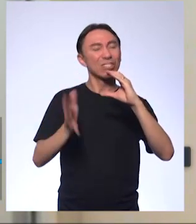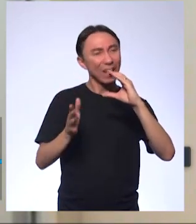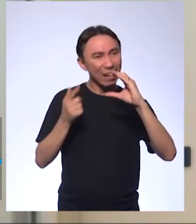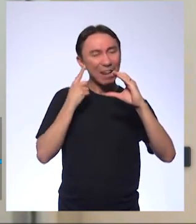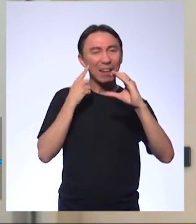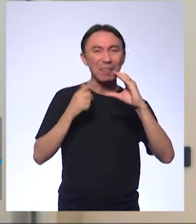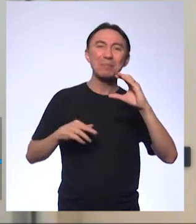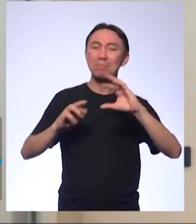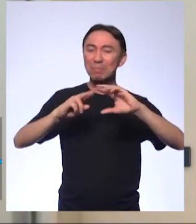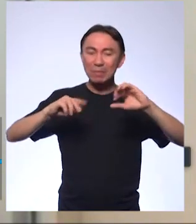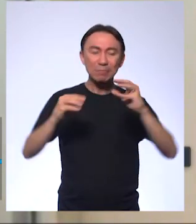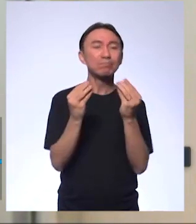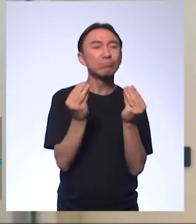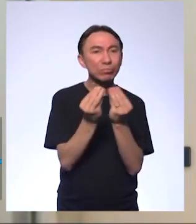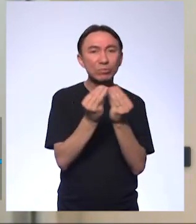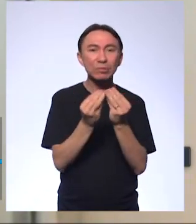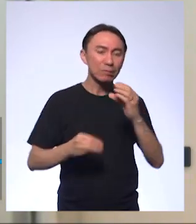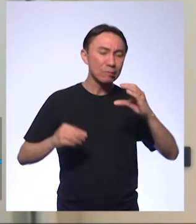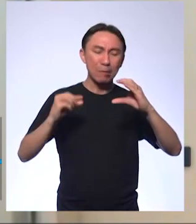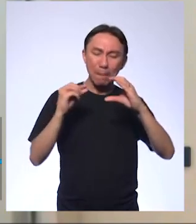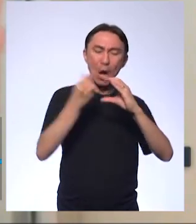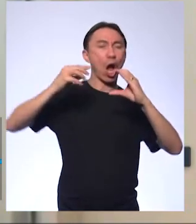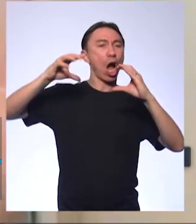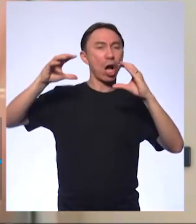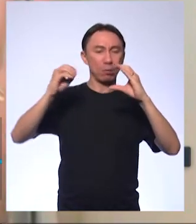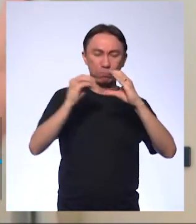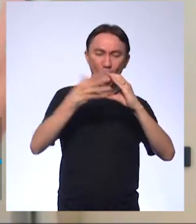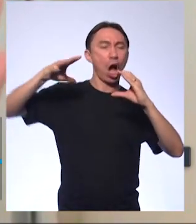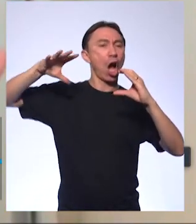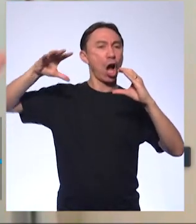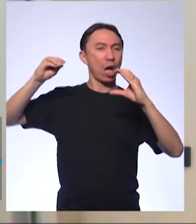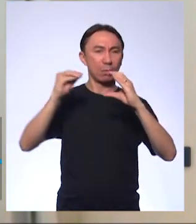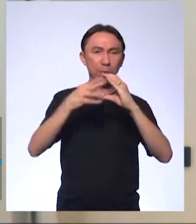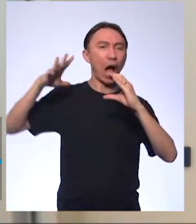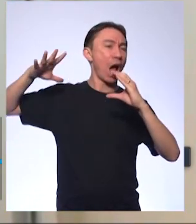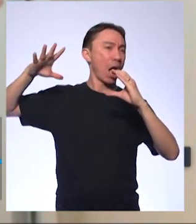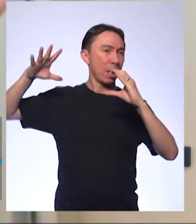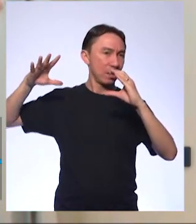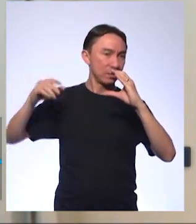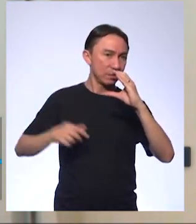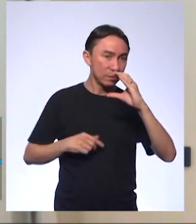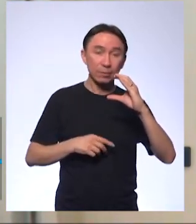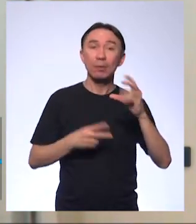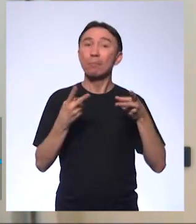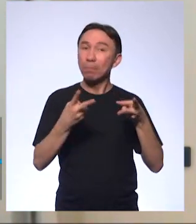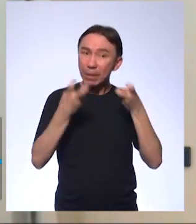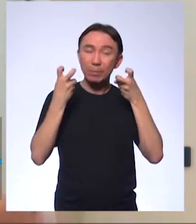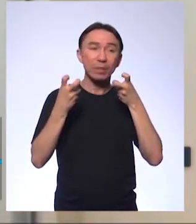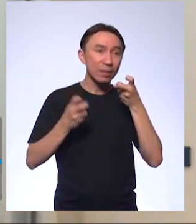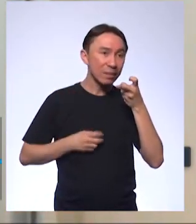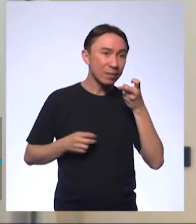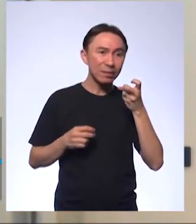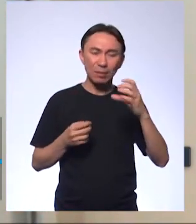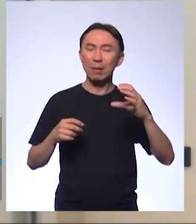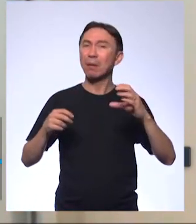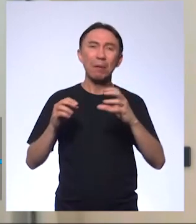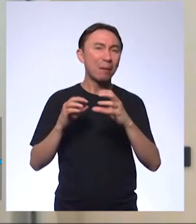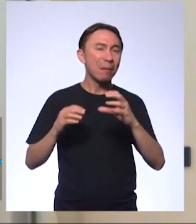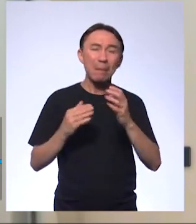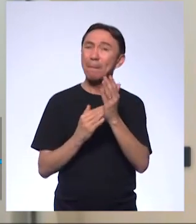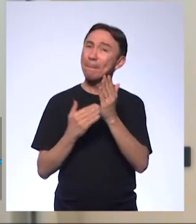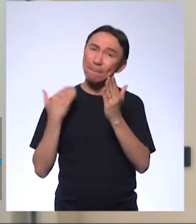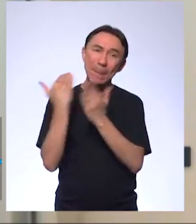redor colados na sua superfície. Agora ele sabe que existia um núcleo muito pequenininho, ele foi